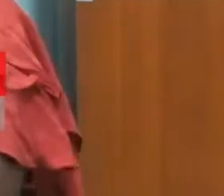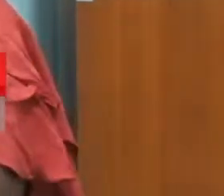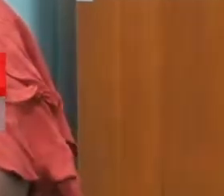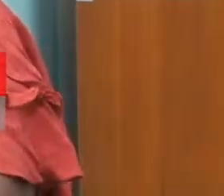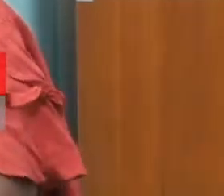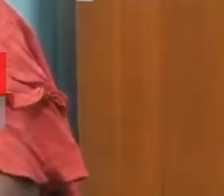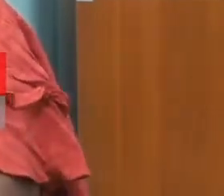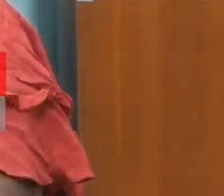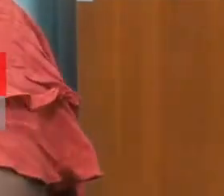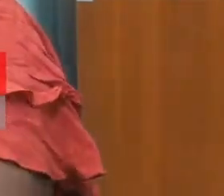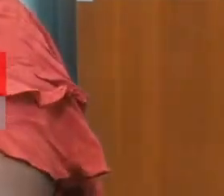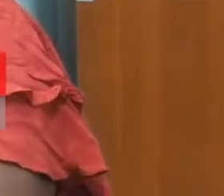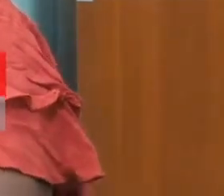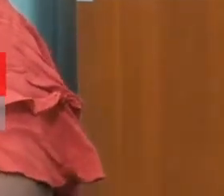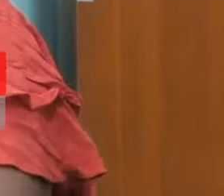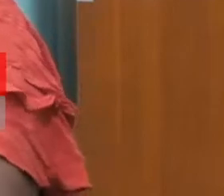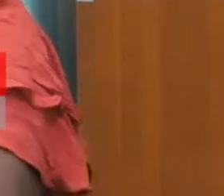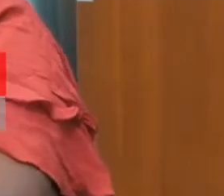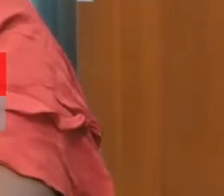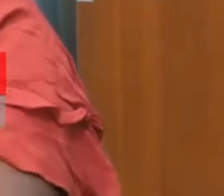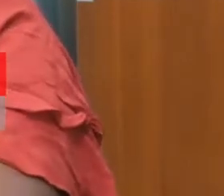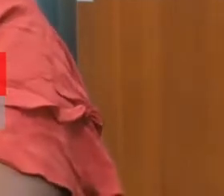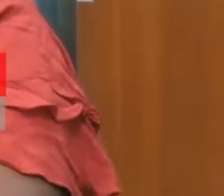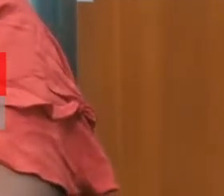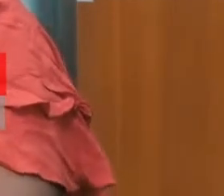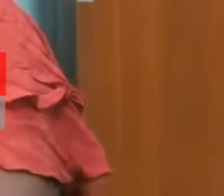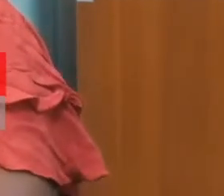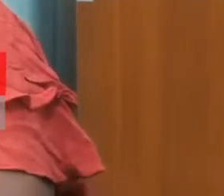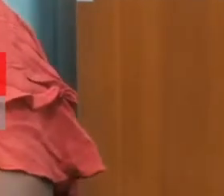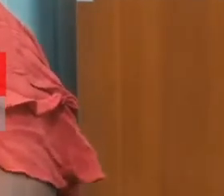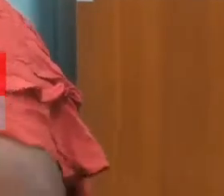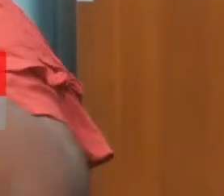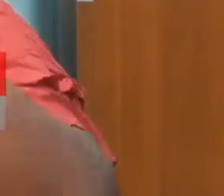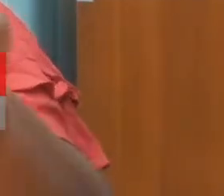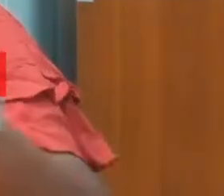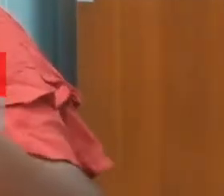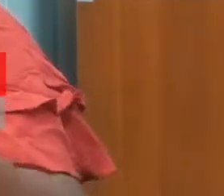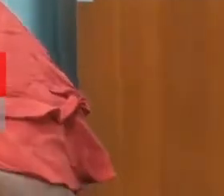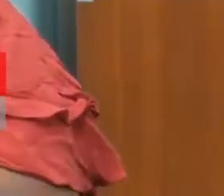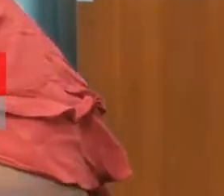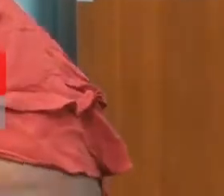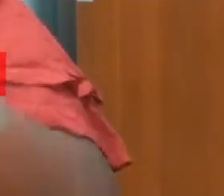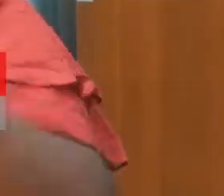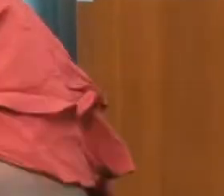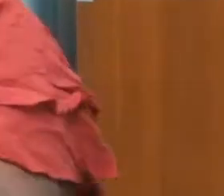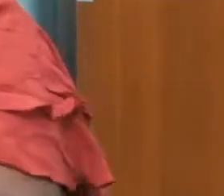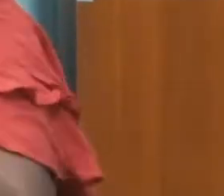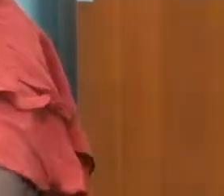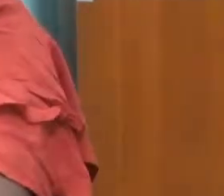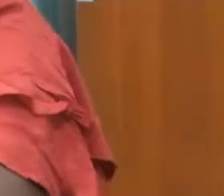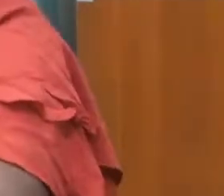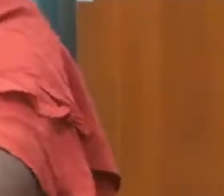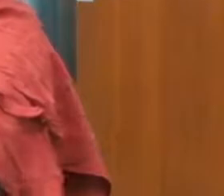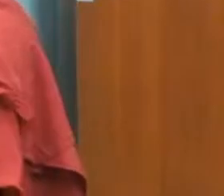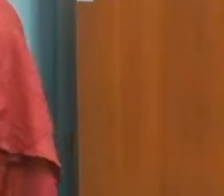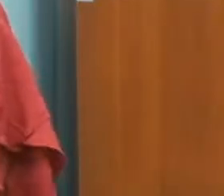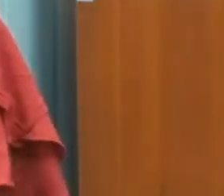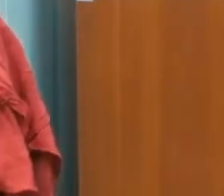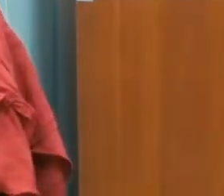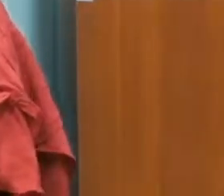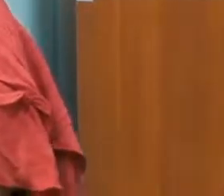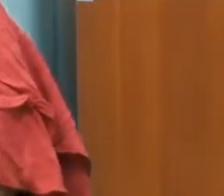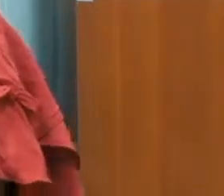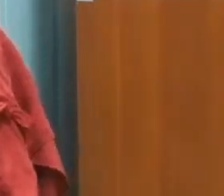surda, fazer uma reclamação que antigamente não tinha, por questões de faculdade, entre outras coisas,